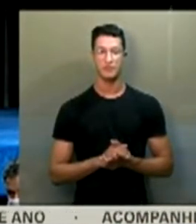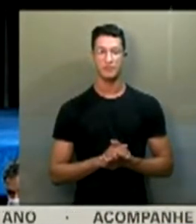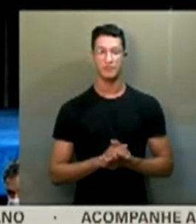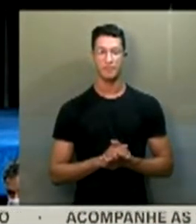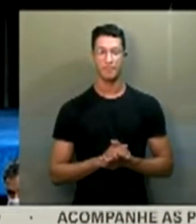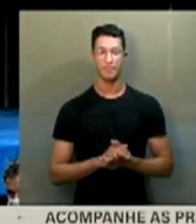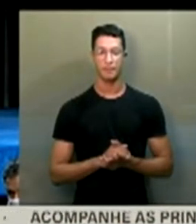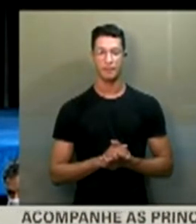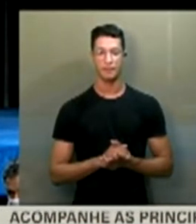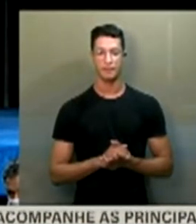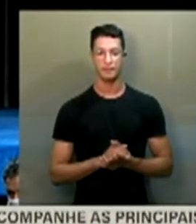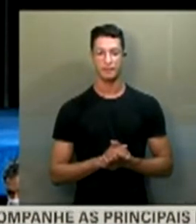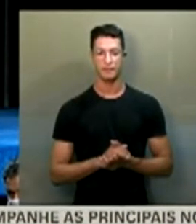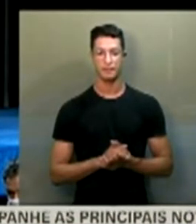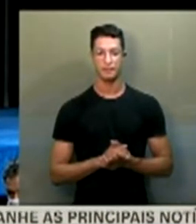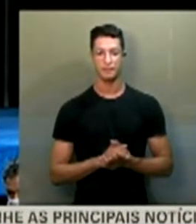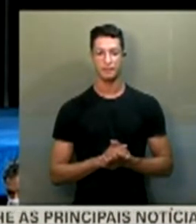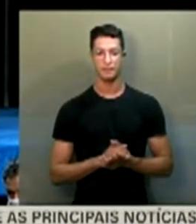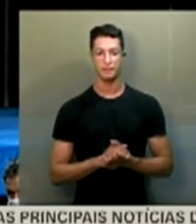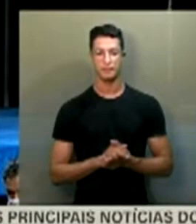Põe pra lá isso.